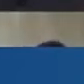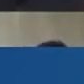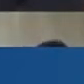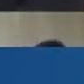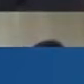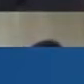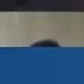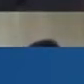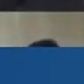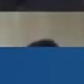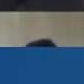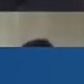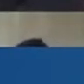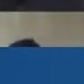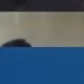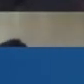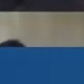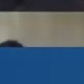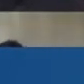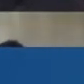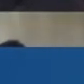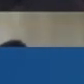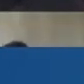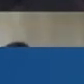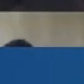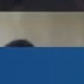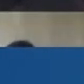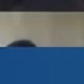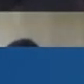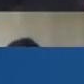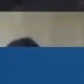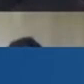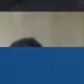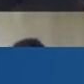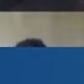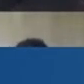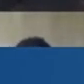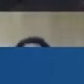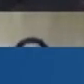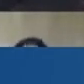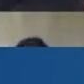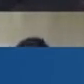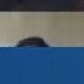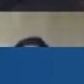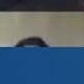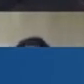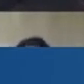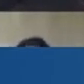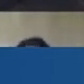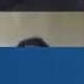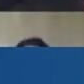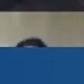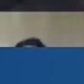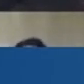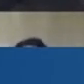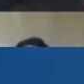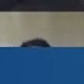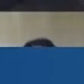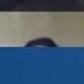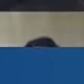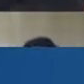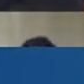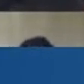derivadas desse conjunto de provas que foi colhido no dia de hoje. O outro assunto que eu